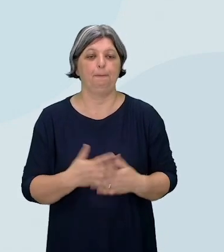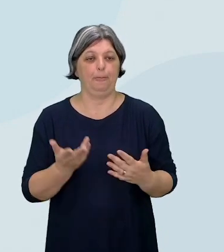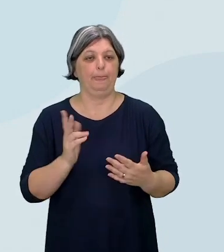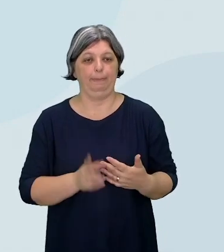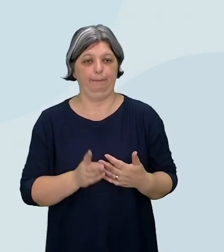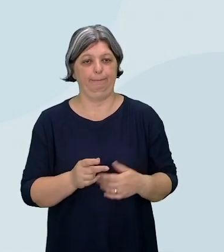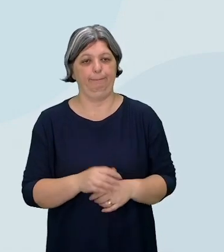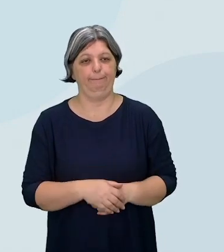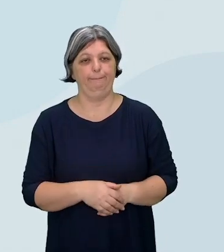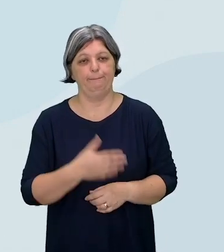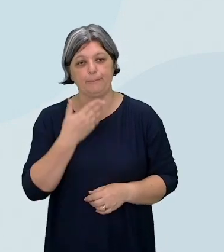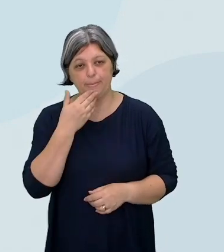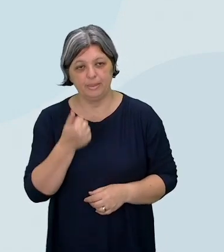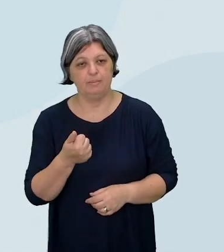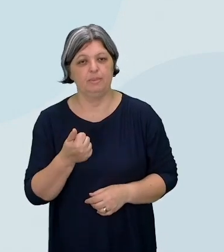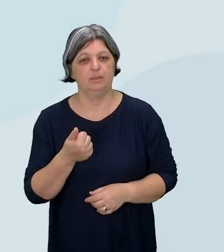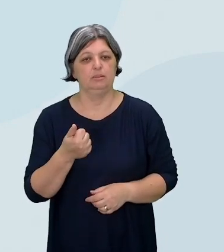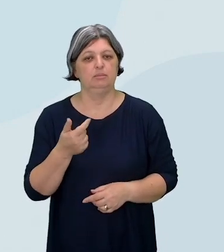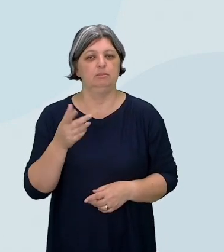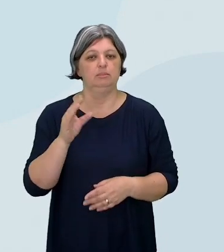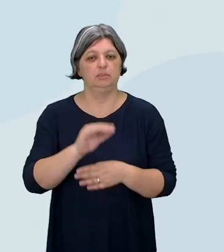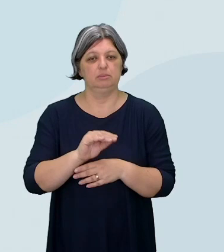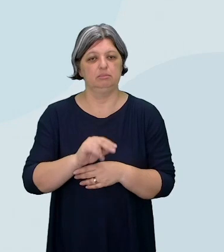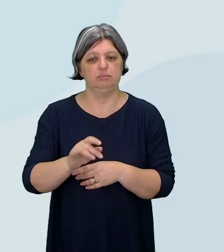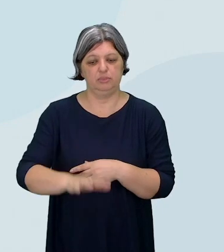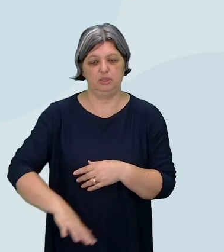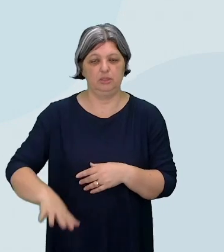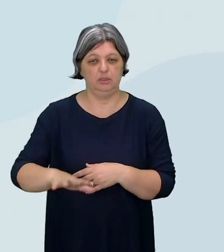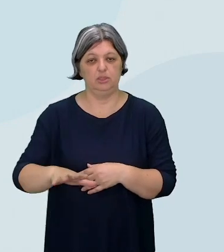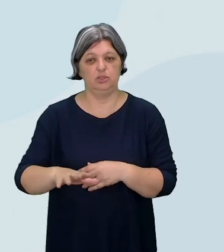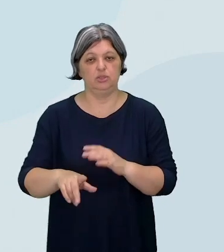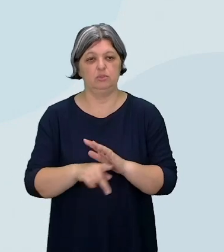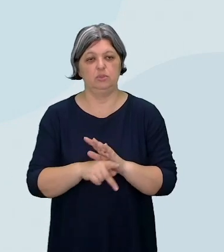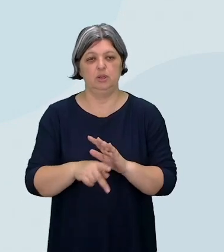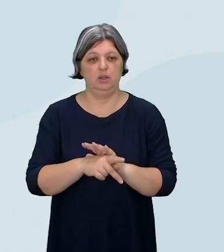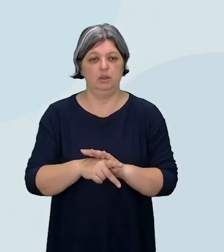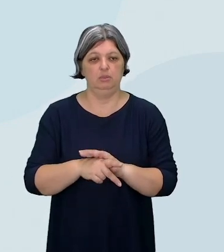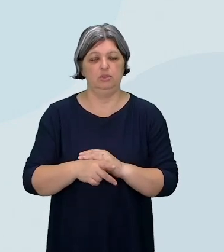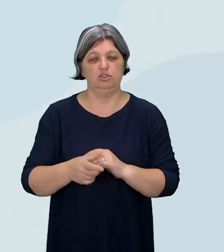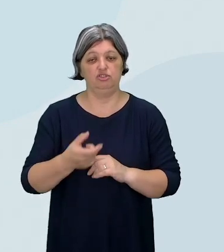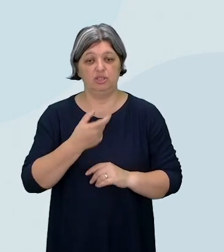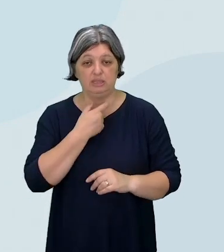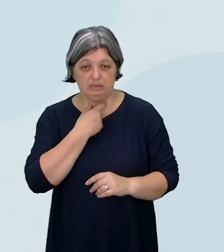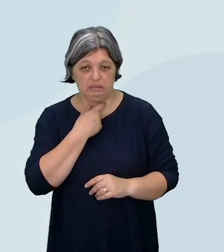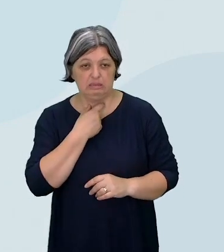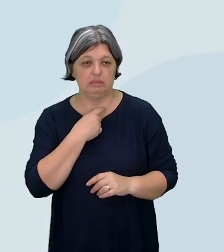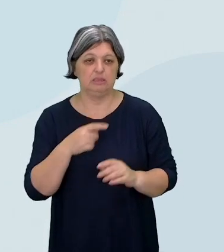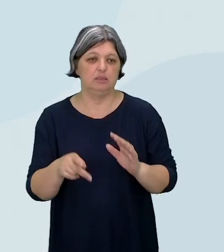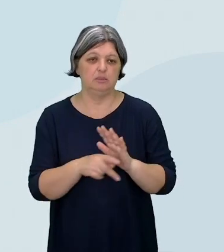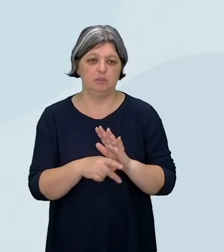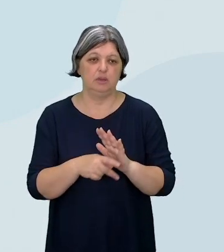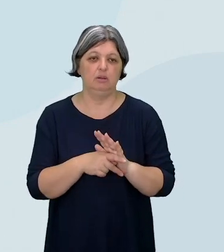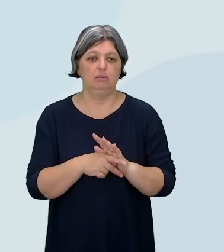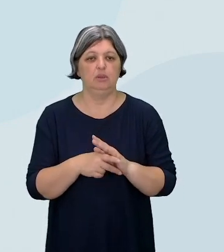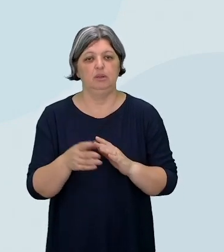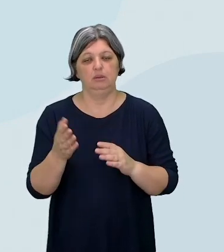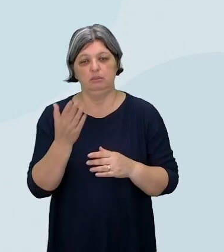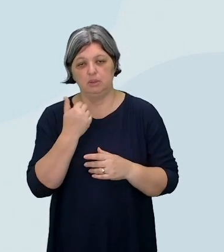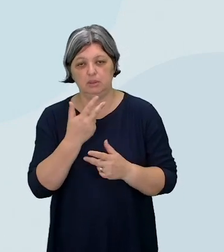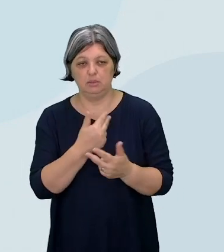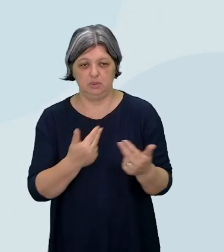vamos lá. O melhor abastecimento para pessoas em região de crise e campos de refugiado é tão necessário quanto o fornecimento de alimento em